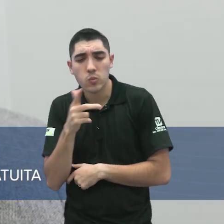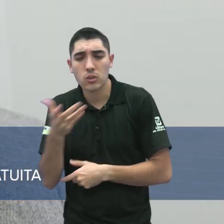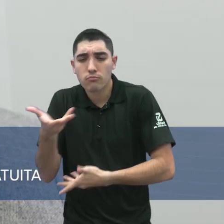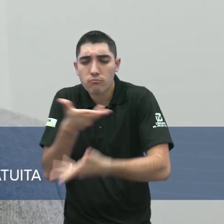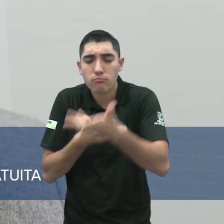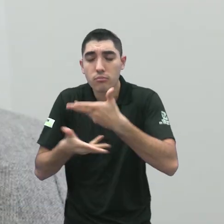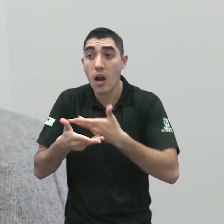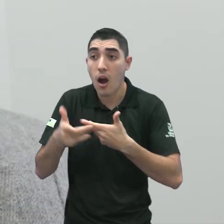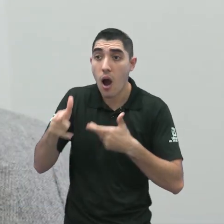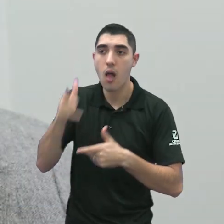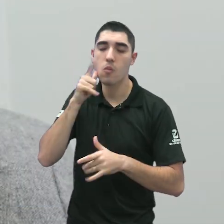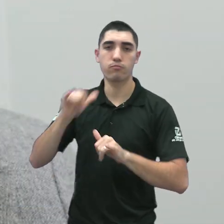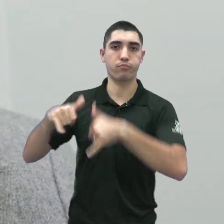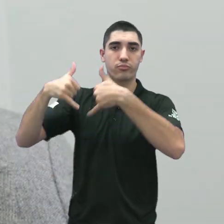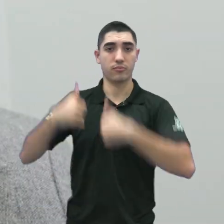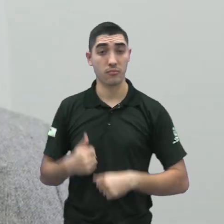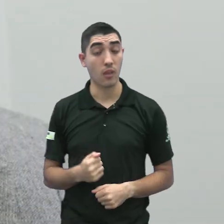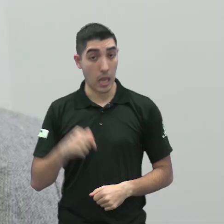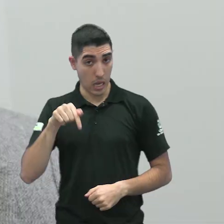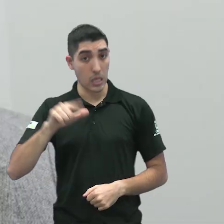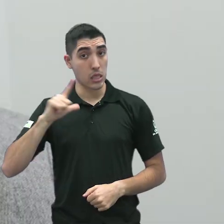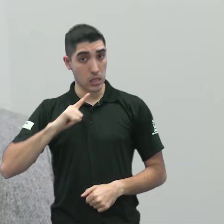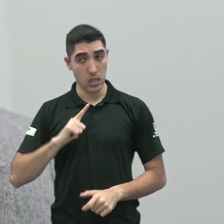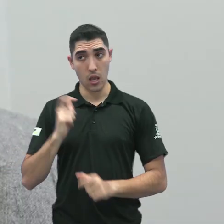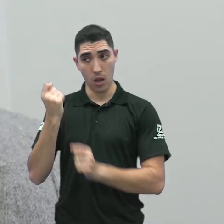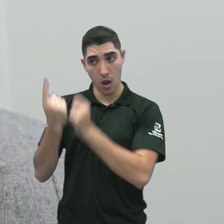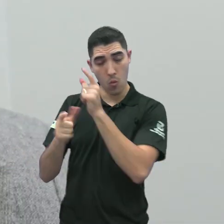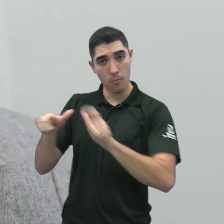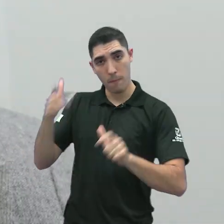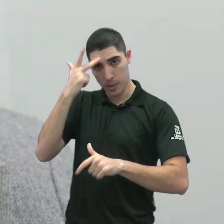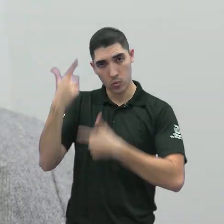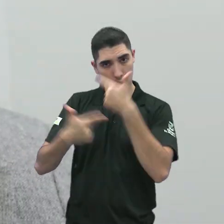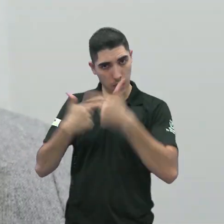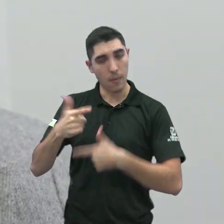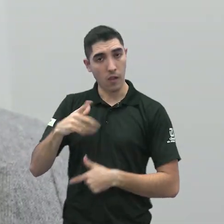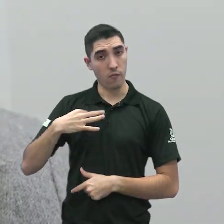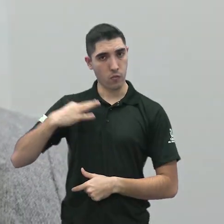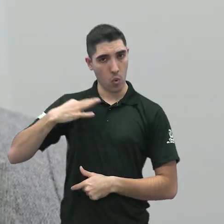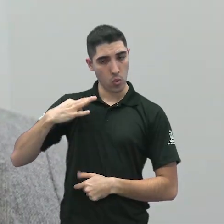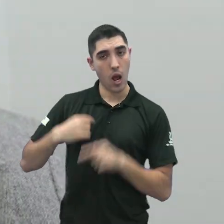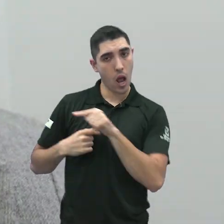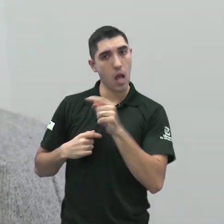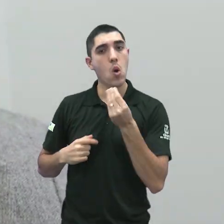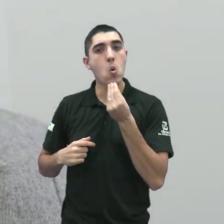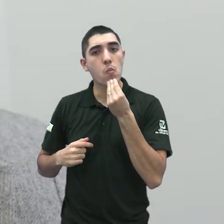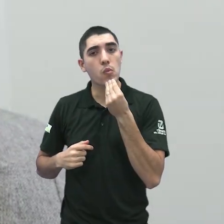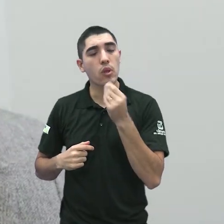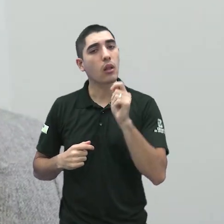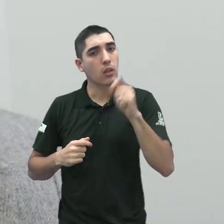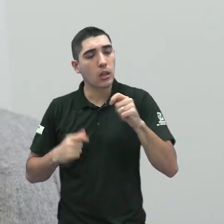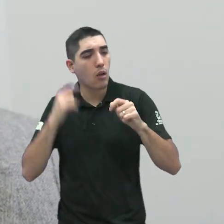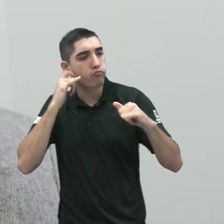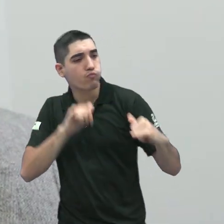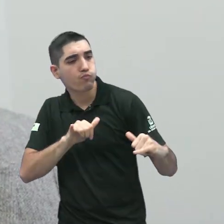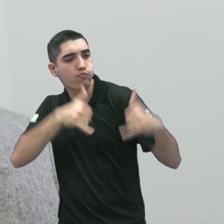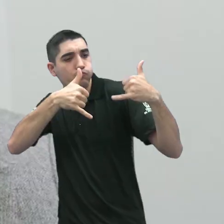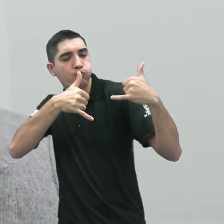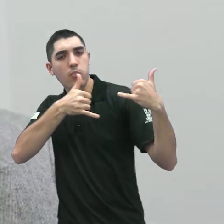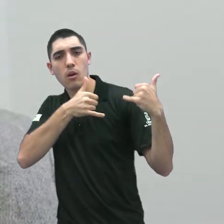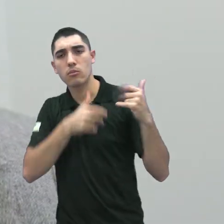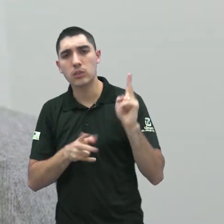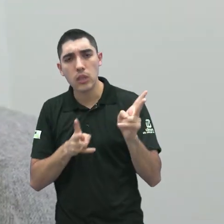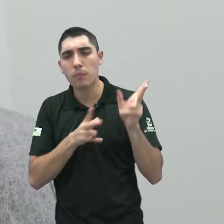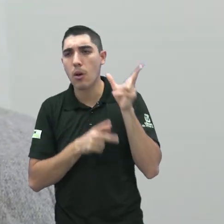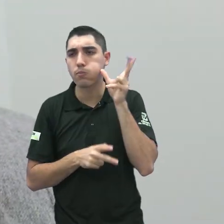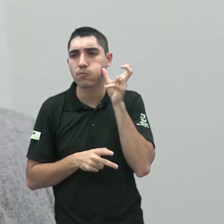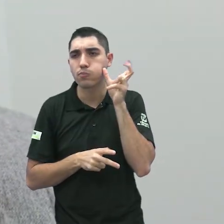Nós temos um treinamento, um programa de seleção de voluntários, onde a gente tem a oportunidade de exercitar essa escuta